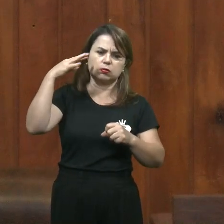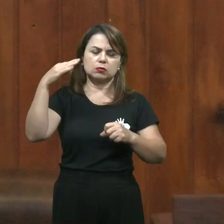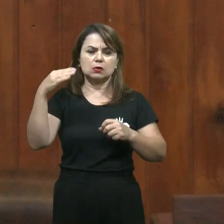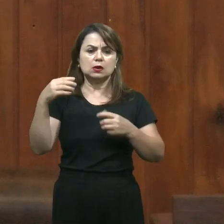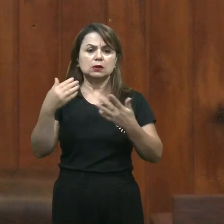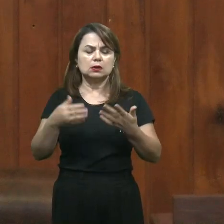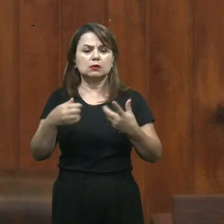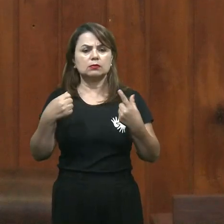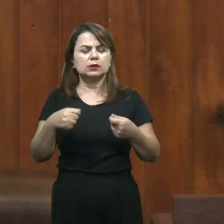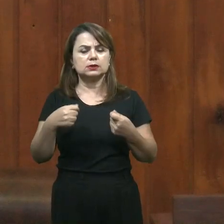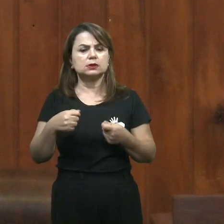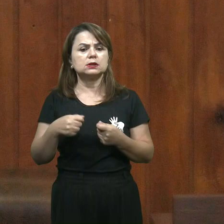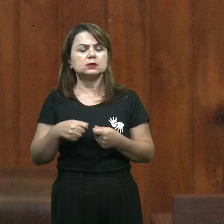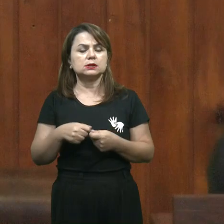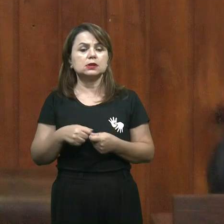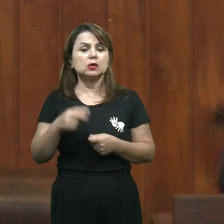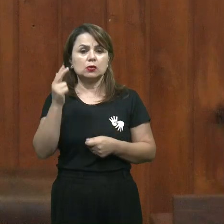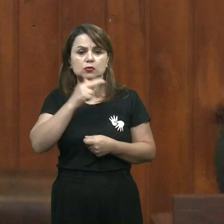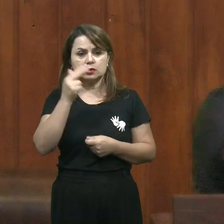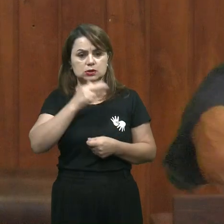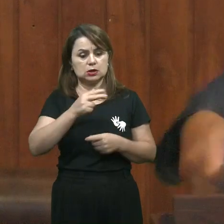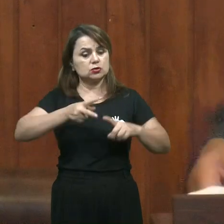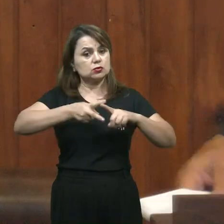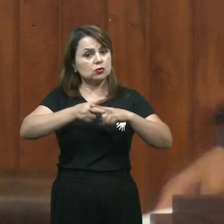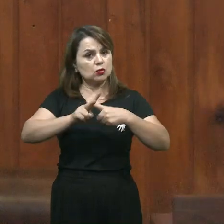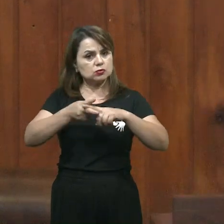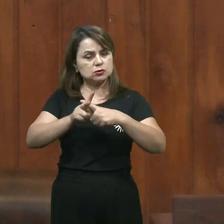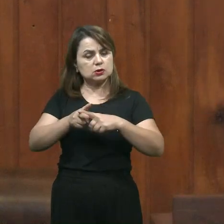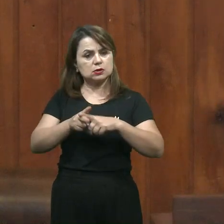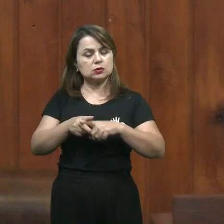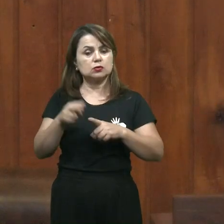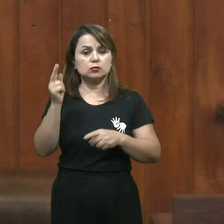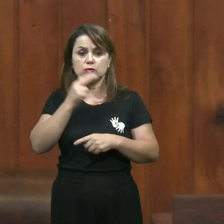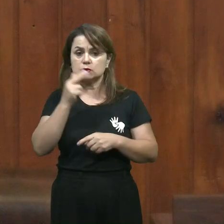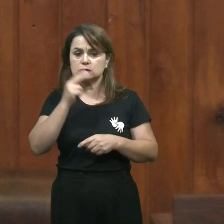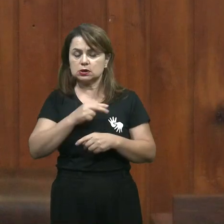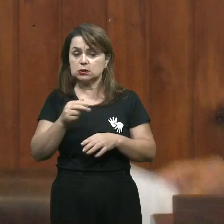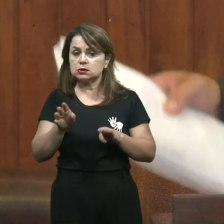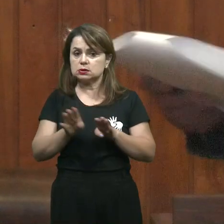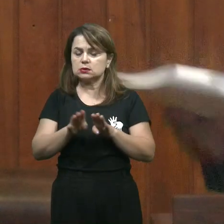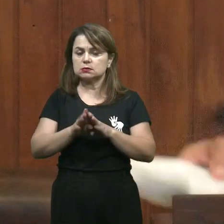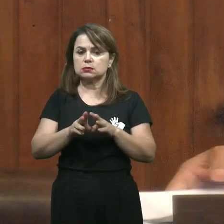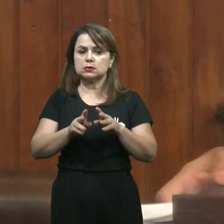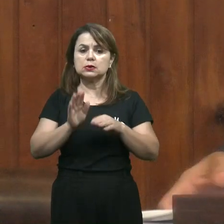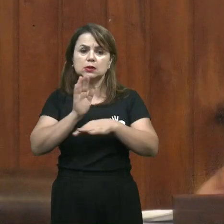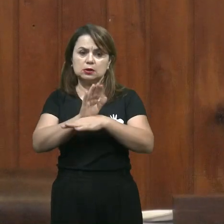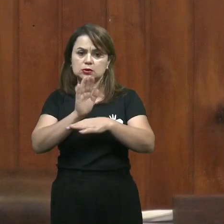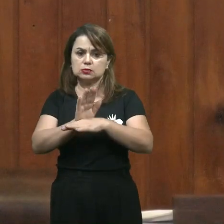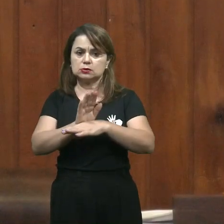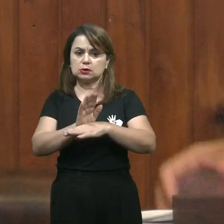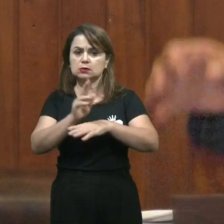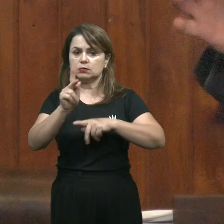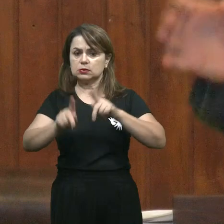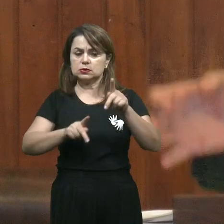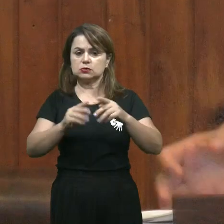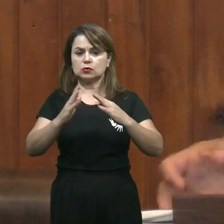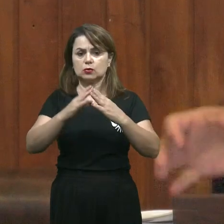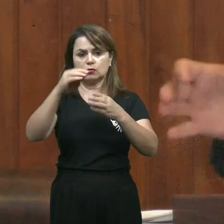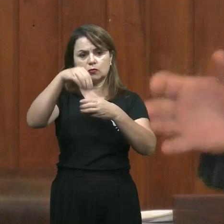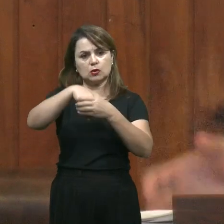venha ser dada a manutenção ali naquela estrada o mais árvore possível e uma atenção àqueles moradores, produtores rurais,